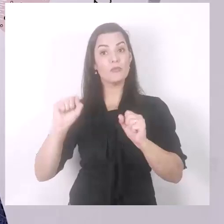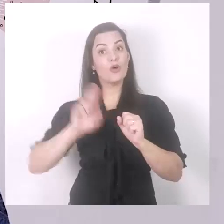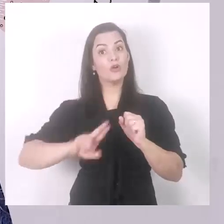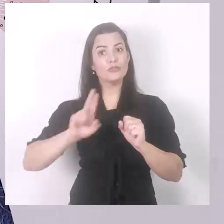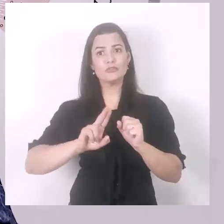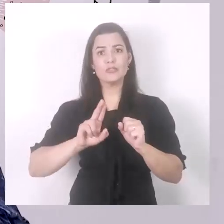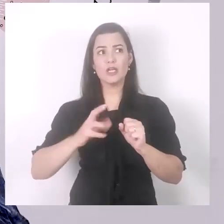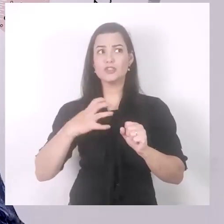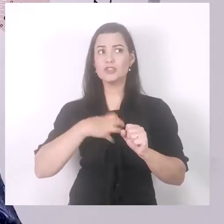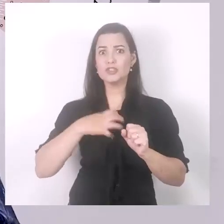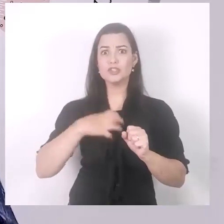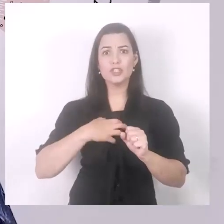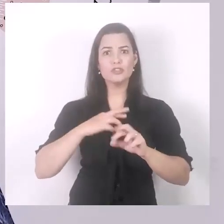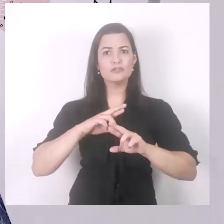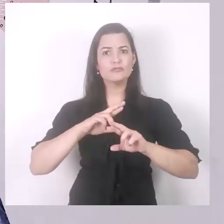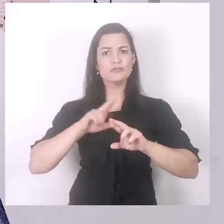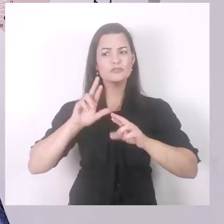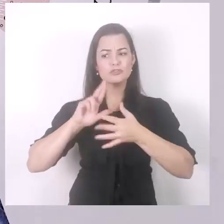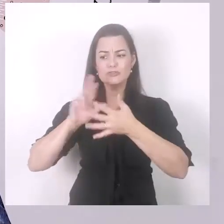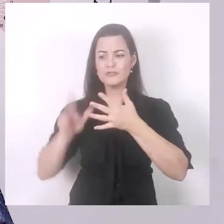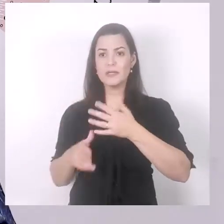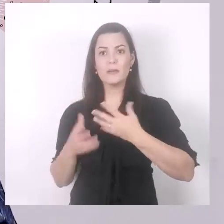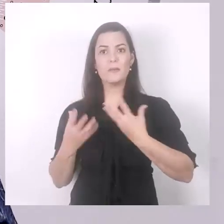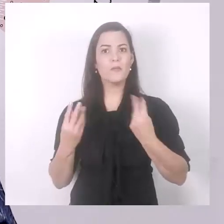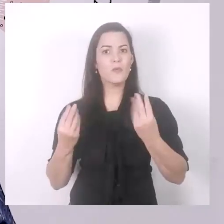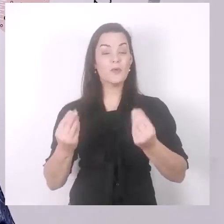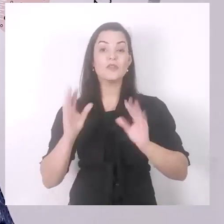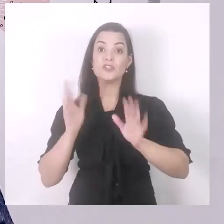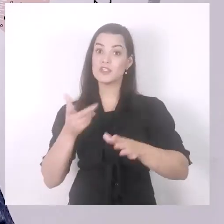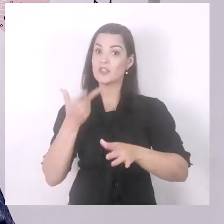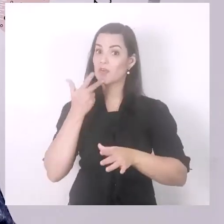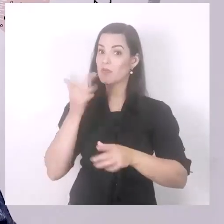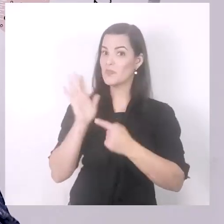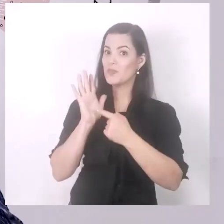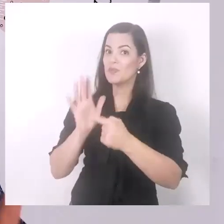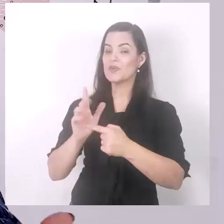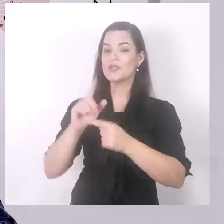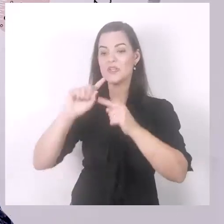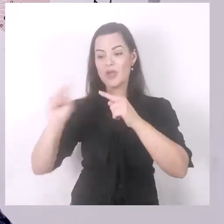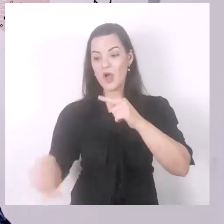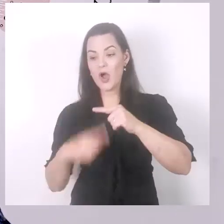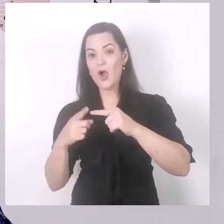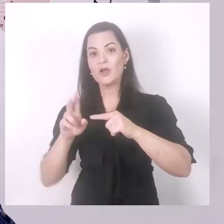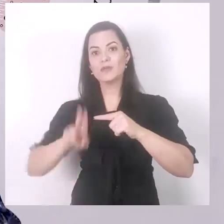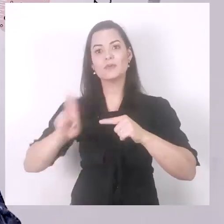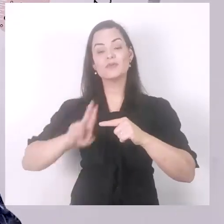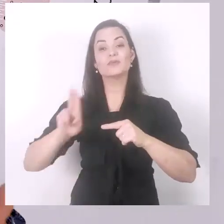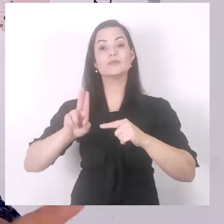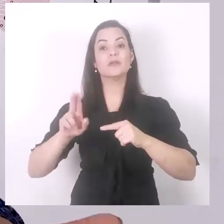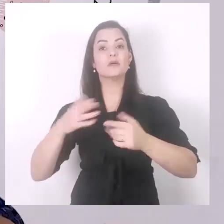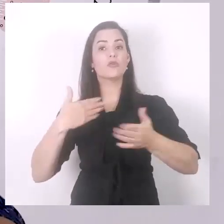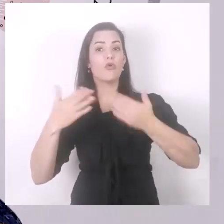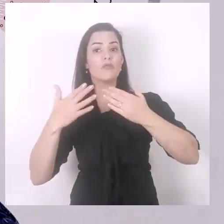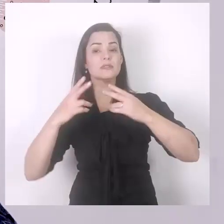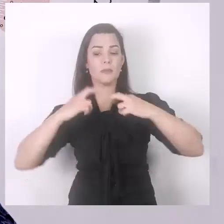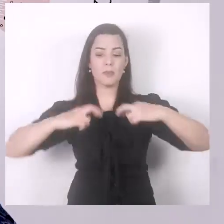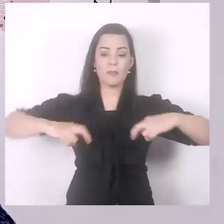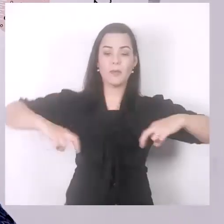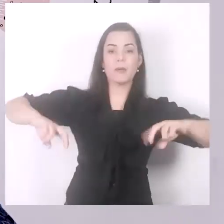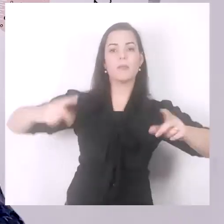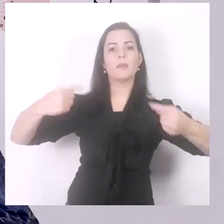situações, né? A Pro já compartilhou aqui com vocês a ideia da roda utilizada para uma conversa, para discutirmos